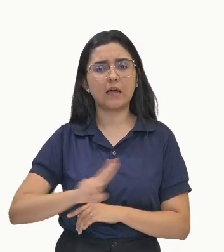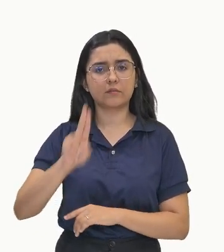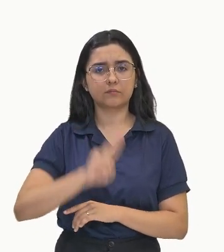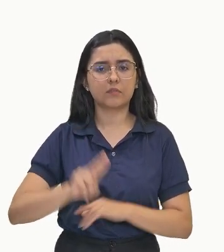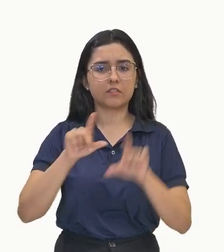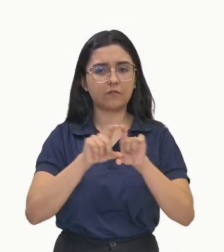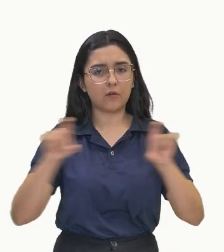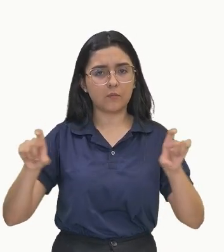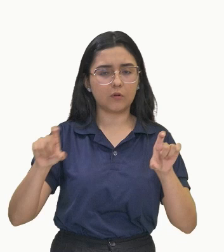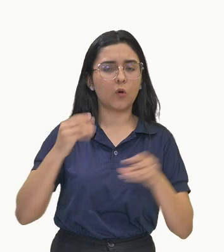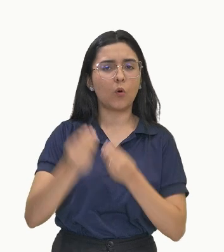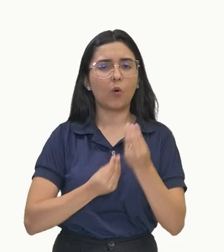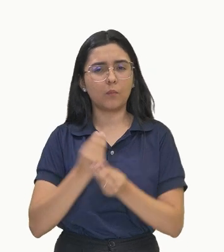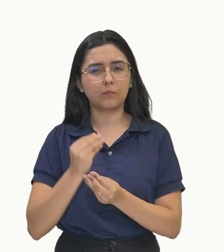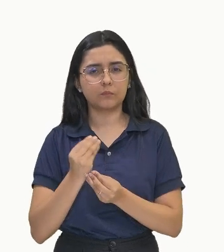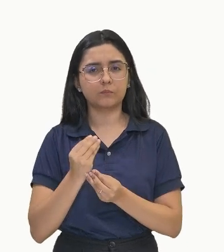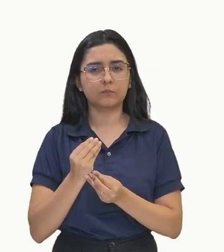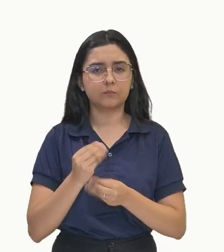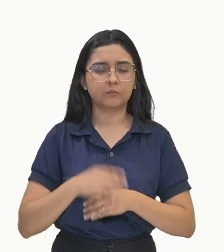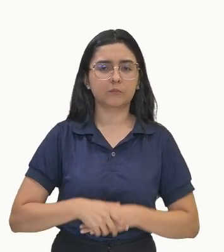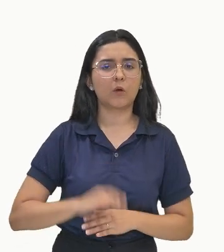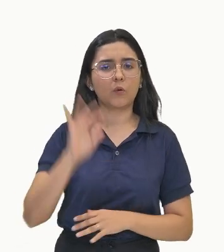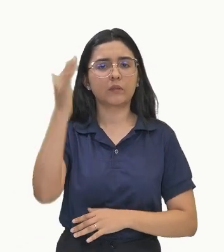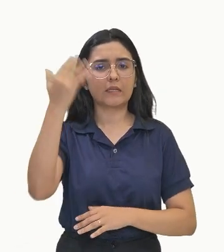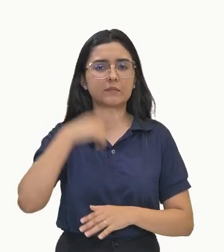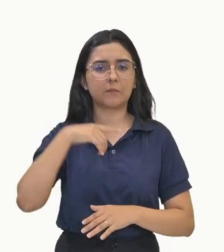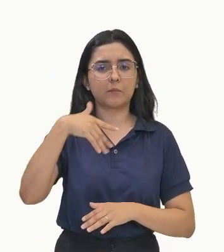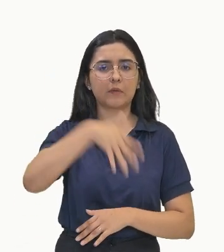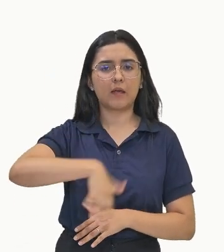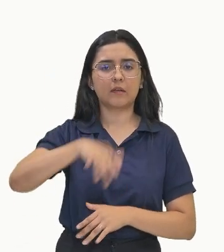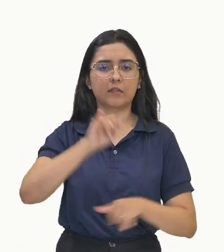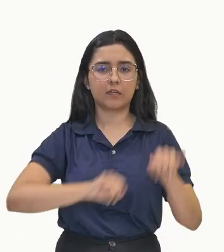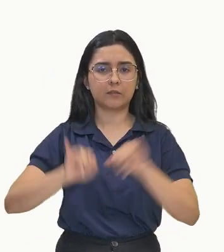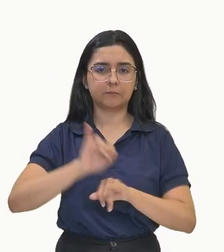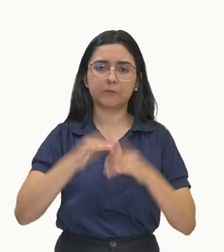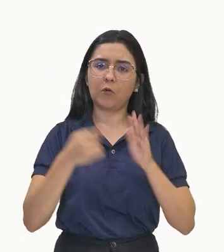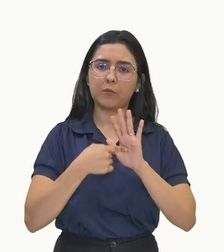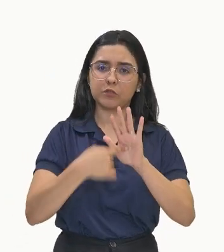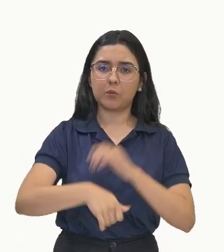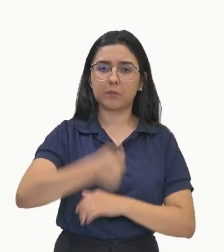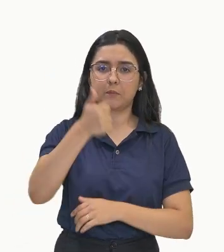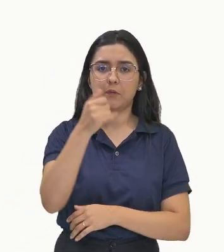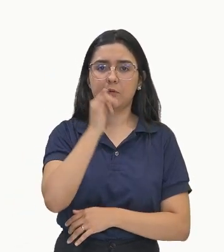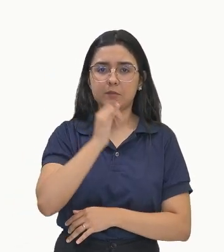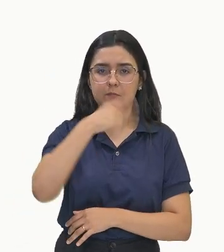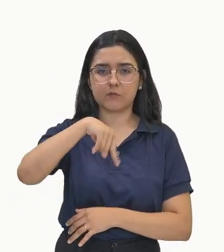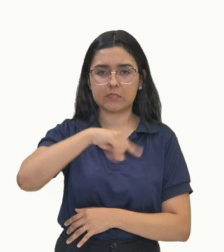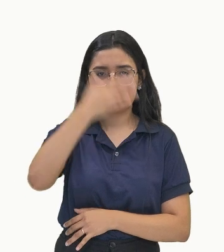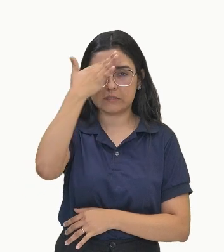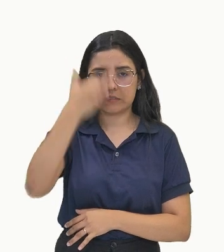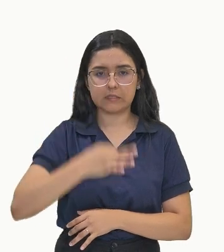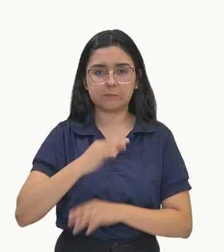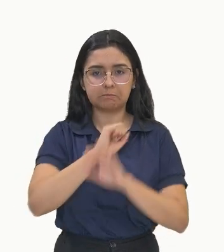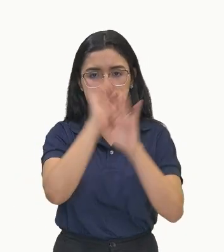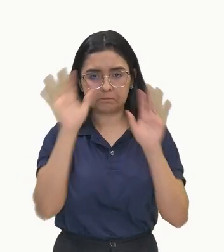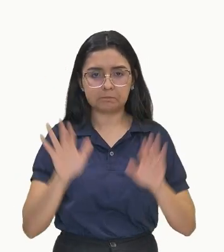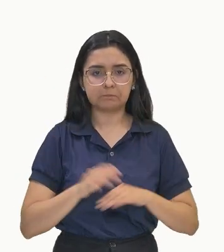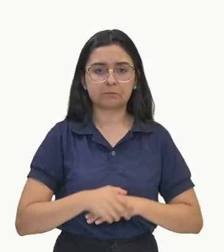que isso funciona na química. Mas primeiro um exemplo para vocês entenderem de uma